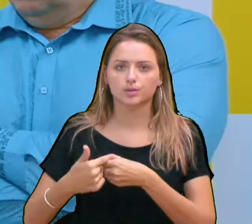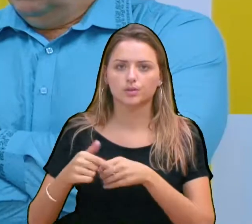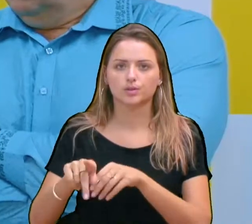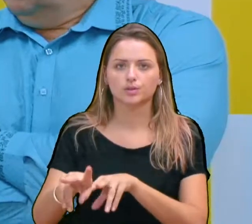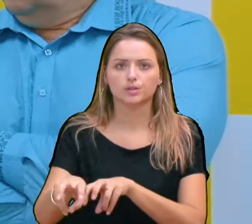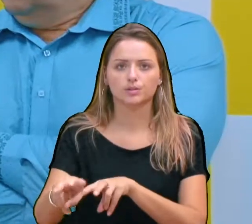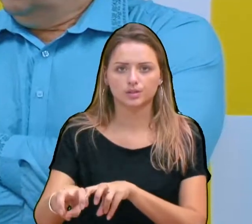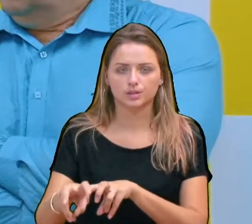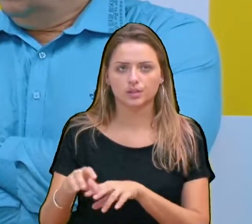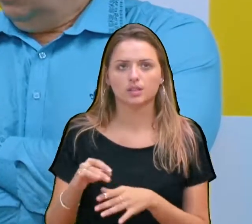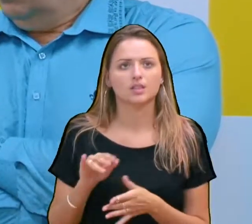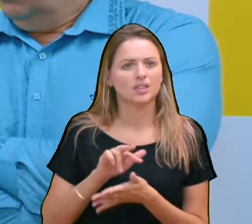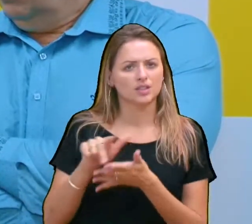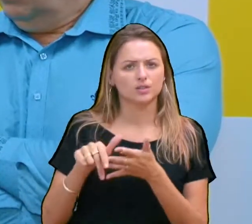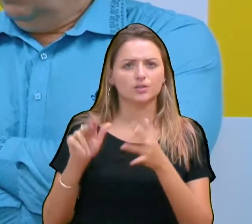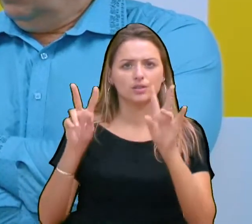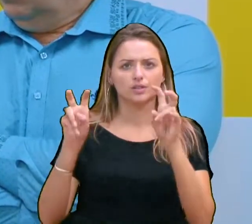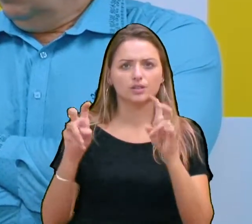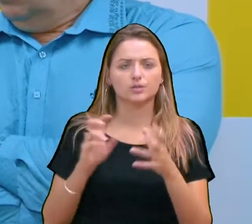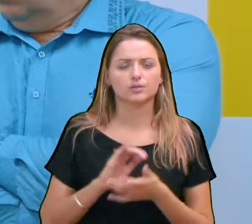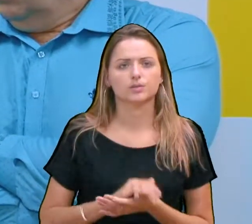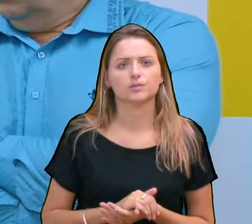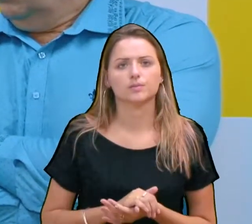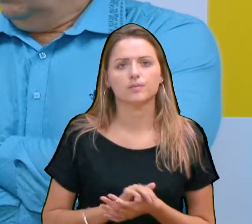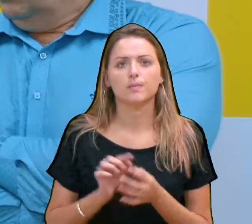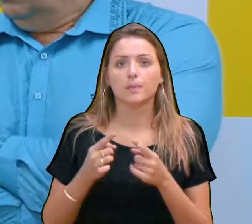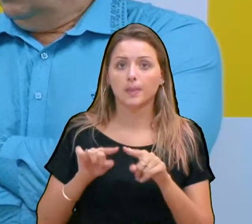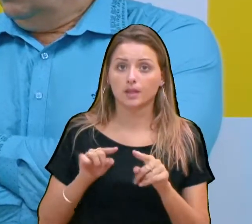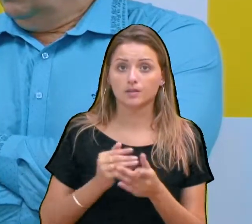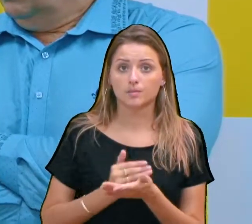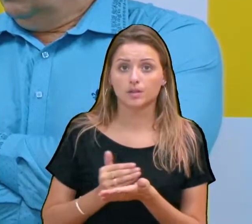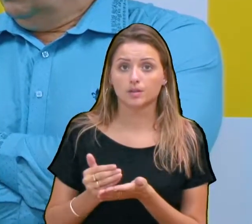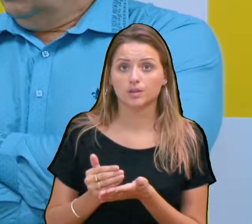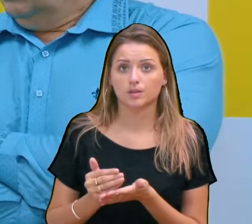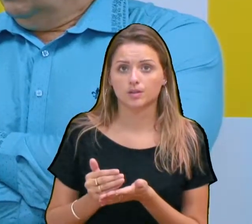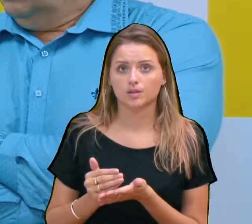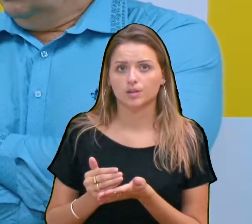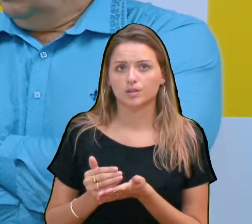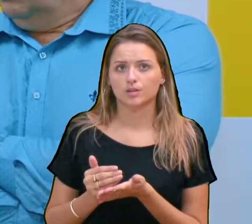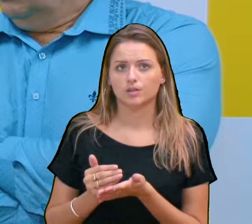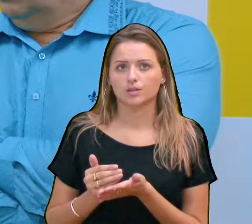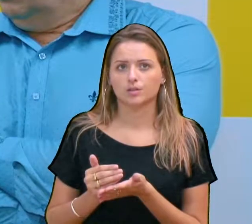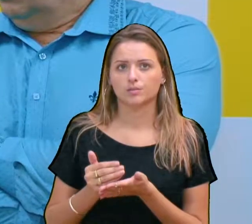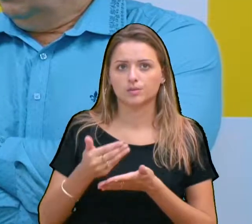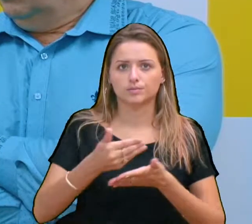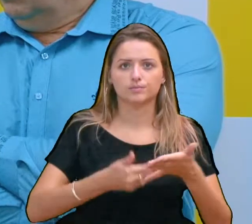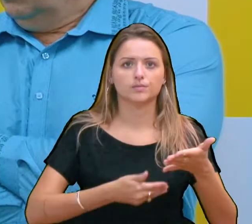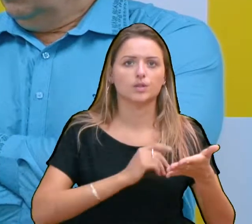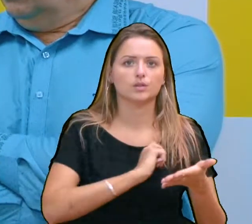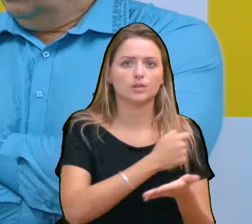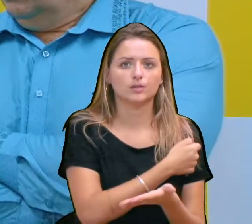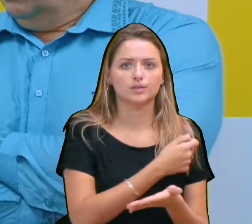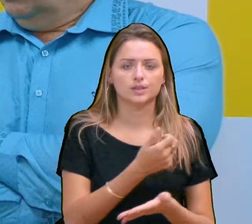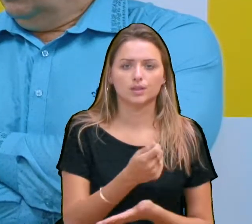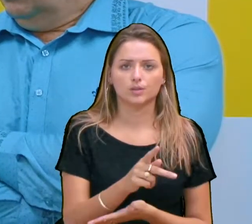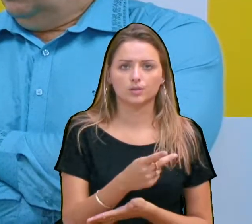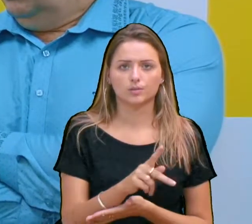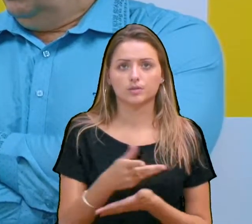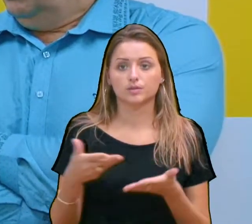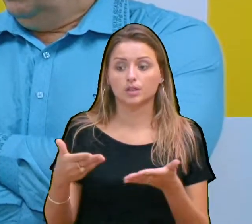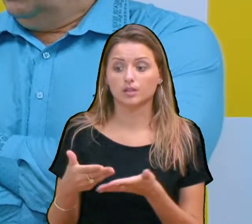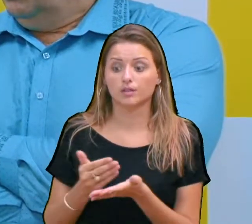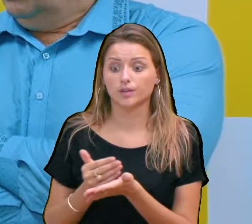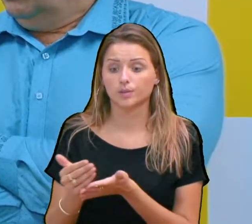do Sul. Vários assuntos, vereador Velocino. Mas, para começar, a questão da nota fiscal eletrônica, que está sendo